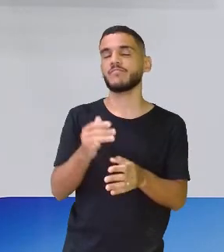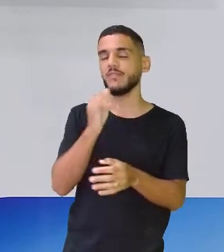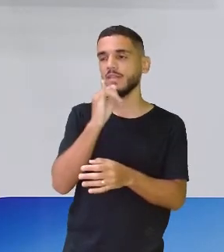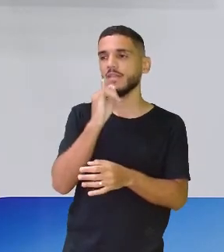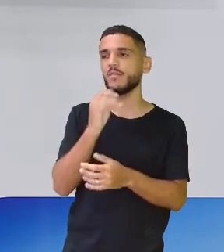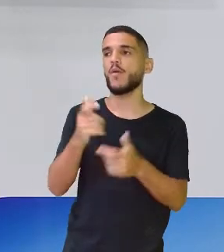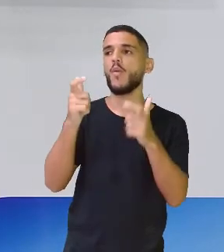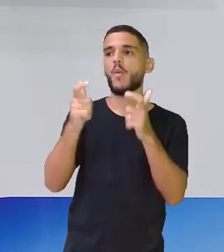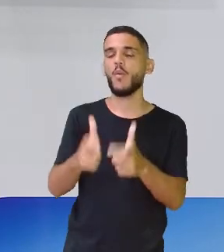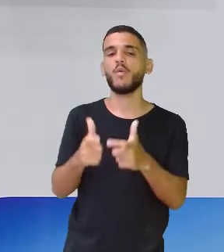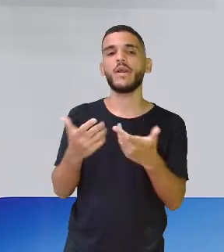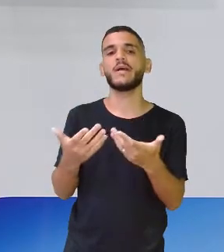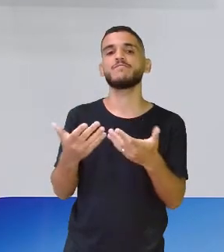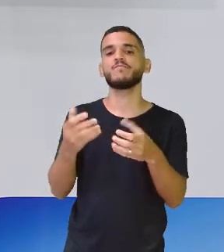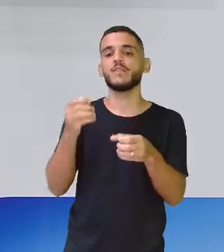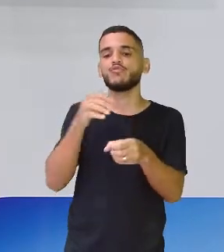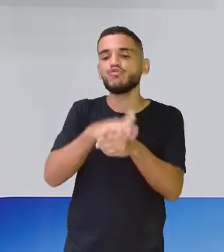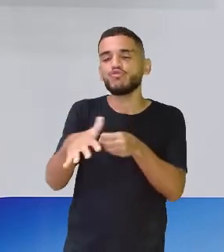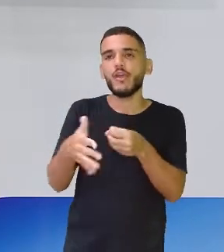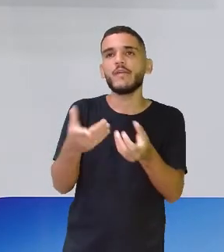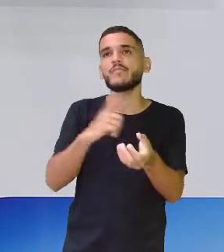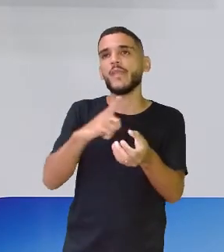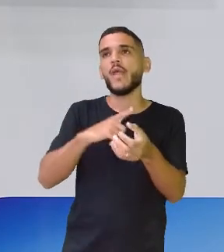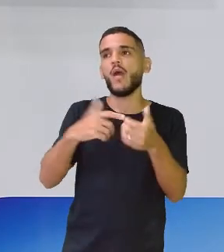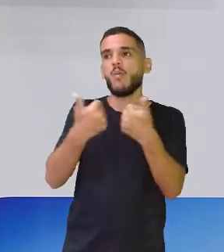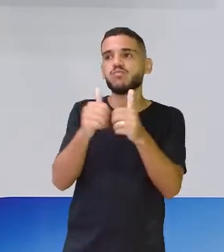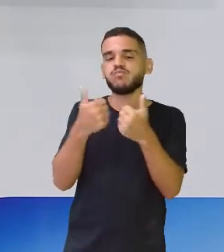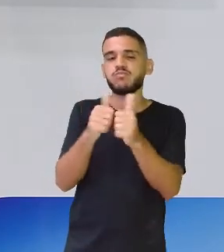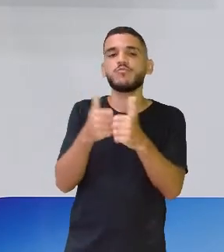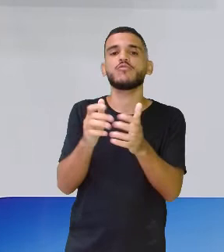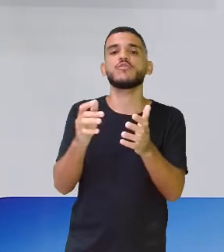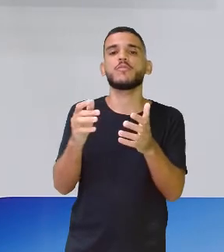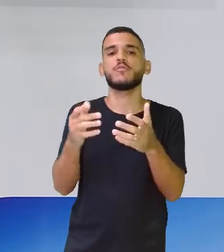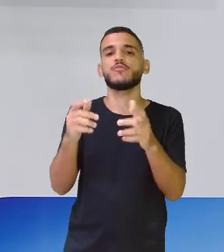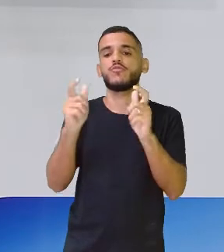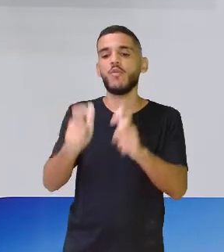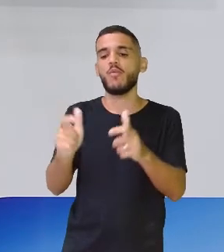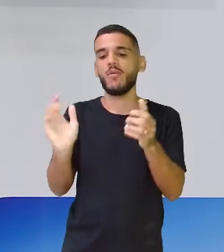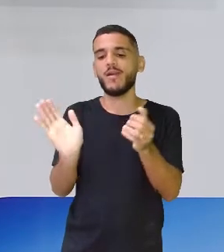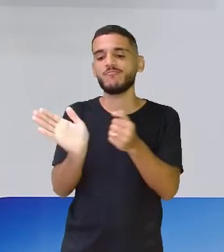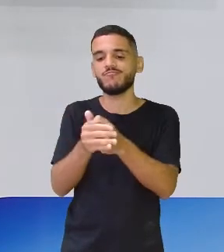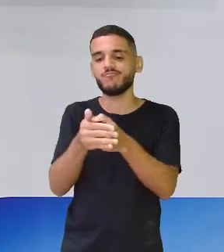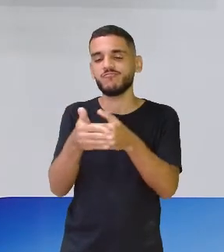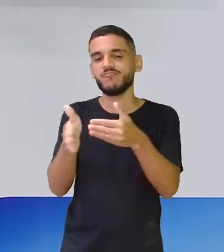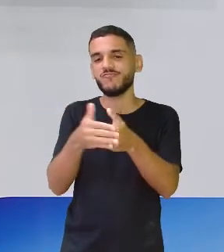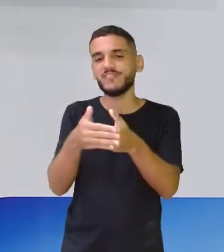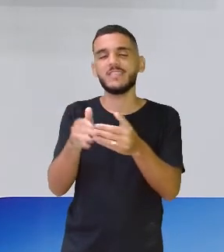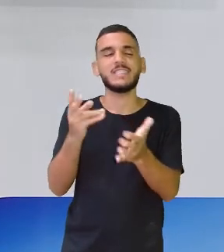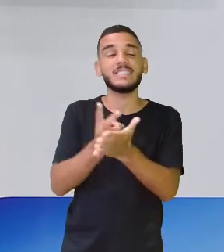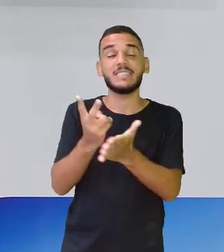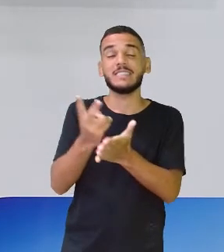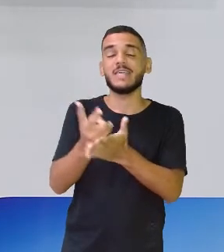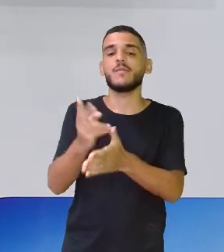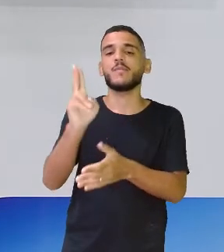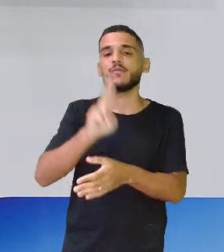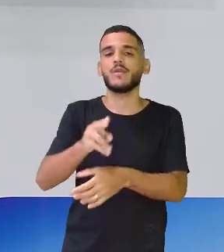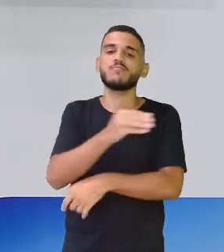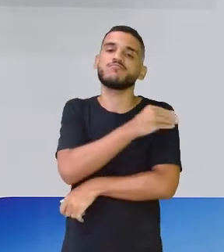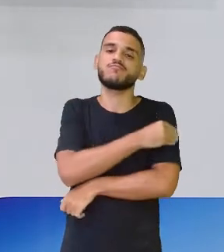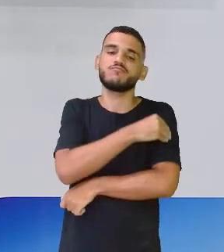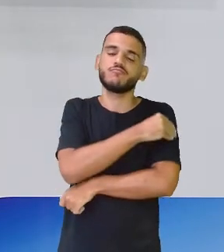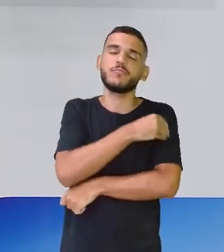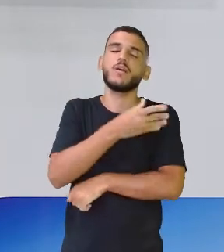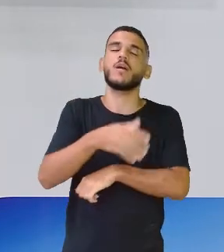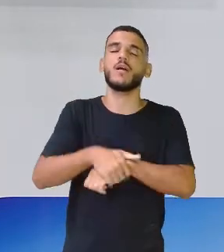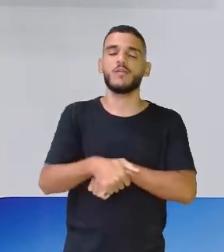em ônibus, em local fechado, com ar-condicionado, usar máscara, certo? Sempre estar andando com álcool em gel. E se